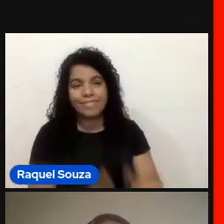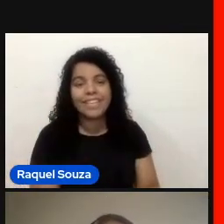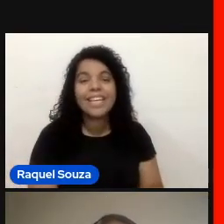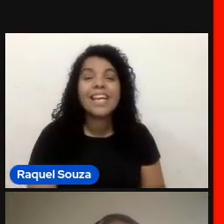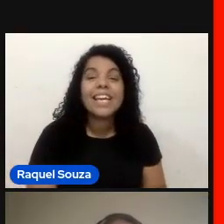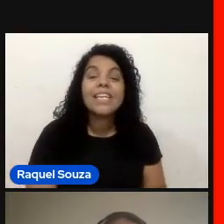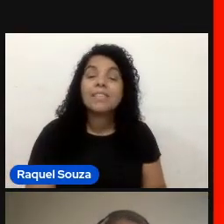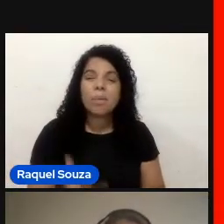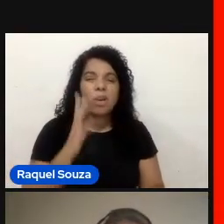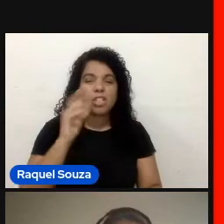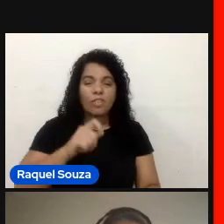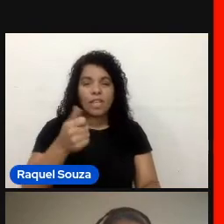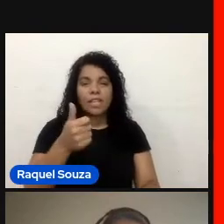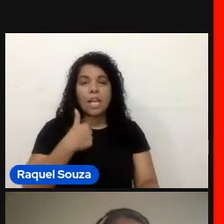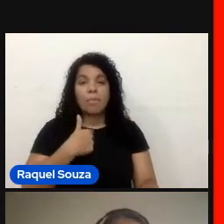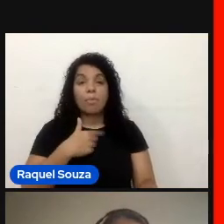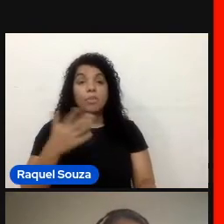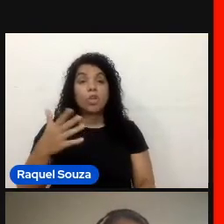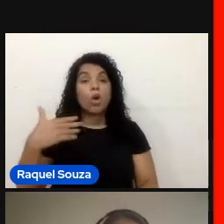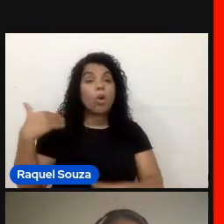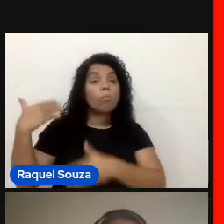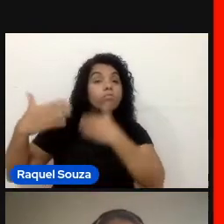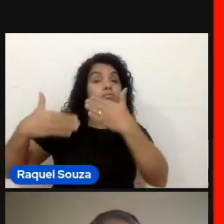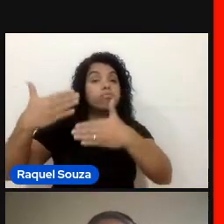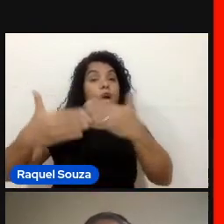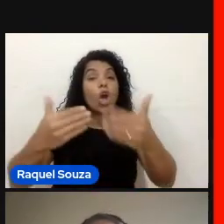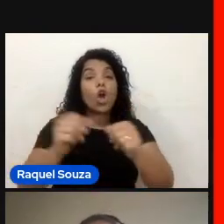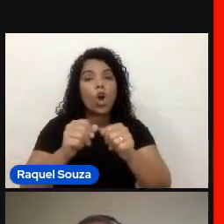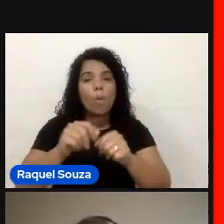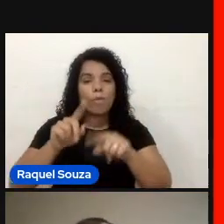uma evolução breve, assim, de ferramentas de automação.